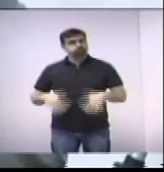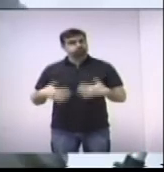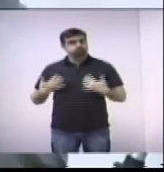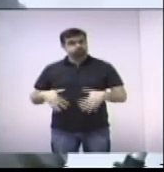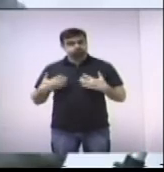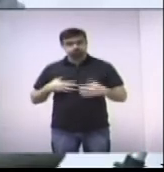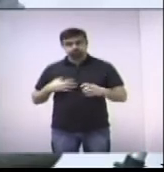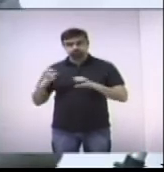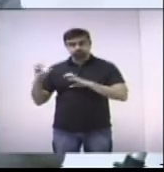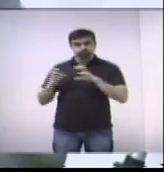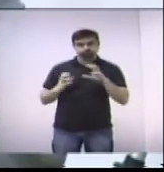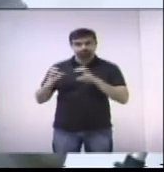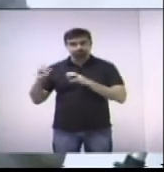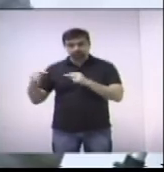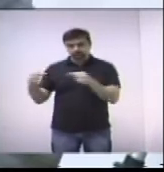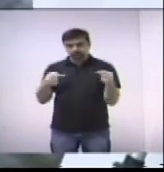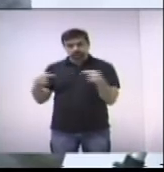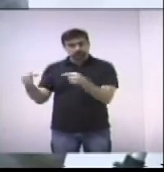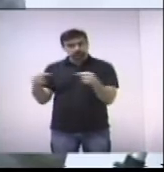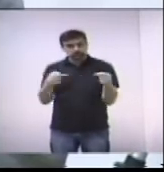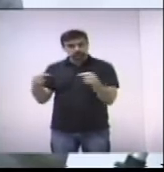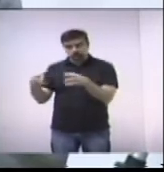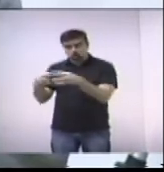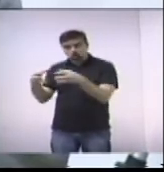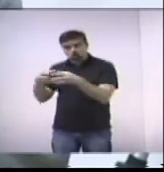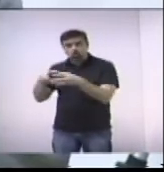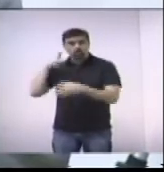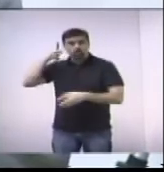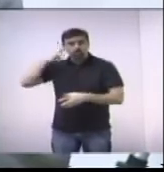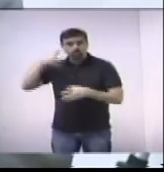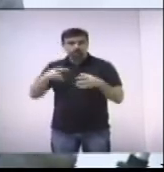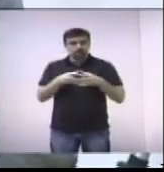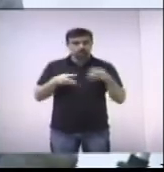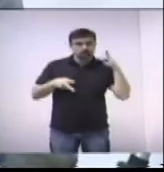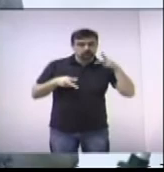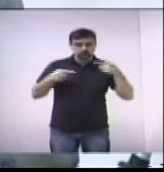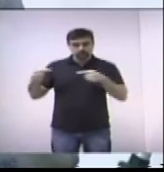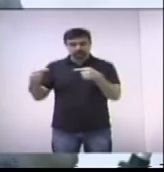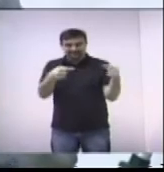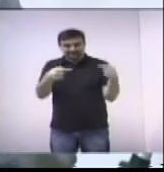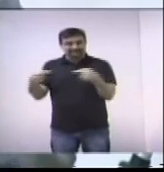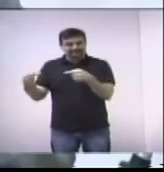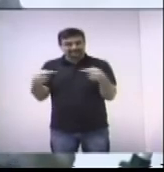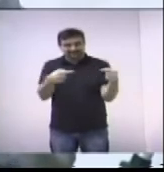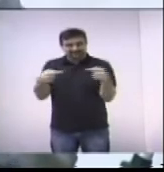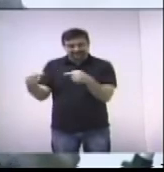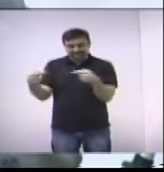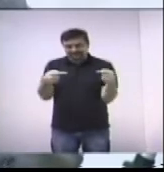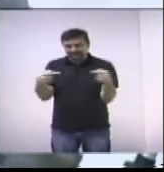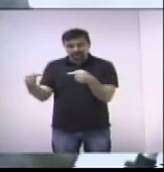da dualidade com outros partidos também de projeção e outras vertentes políticas,